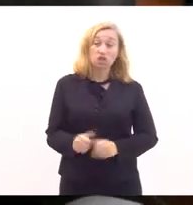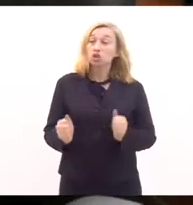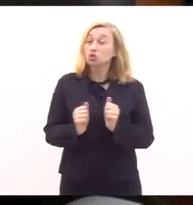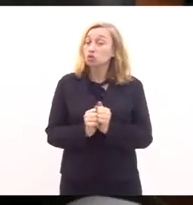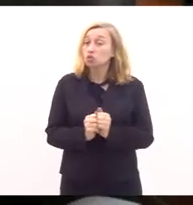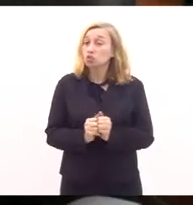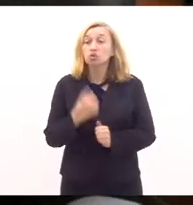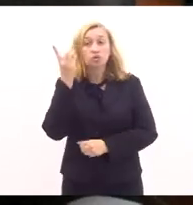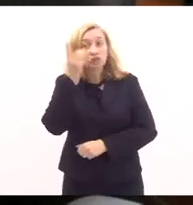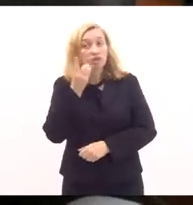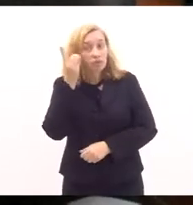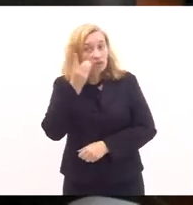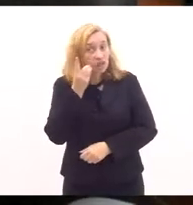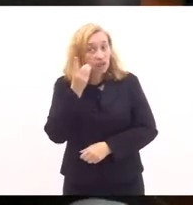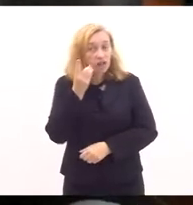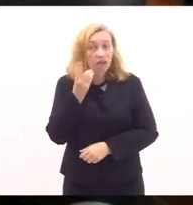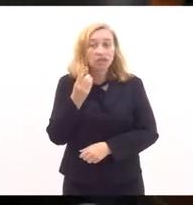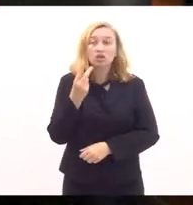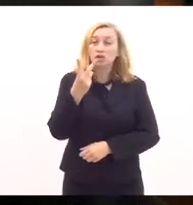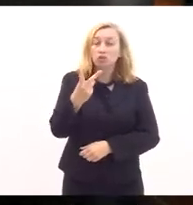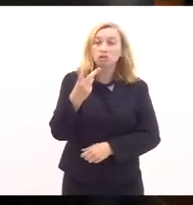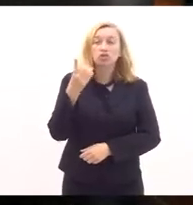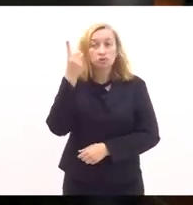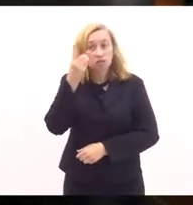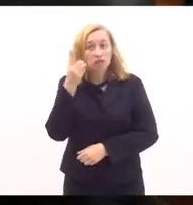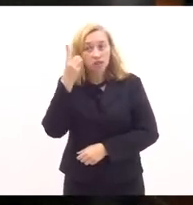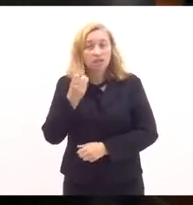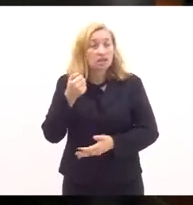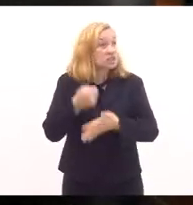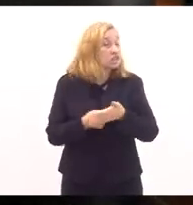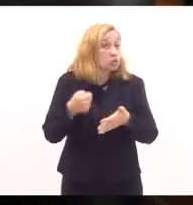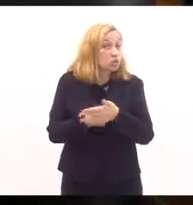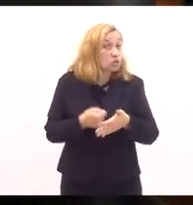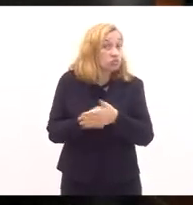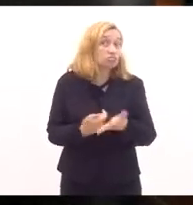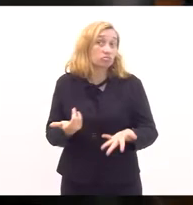com a deputada, com as duas deputadas, nessa luta.